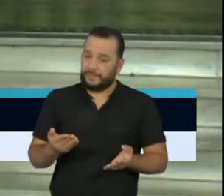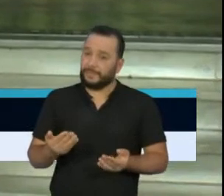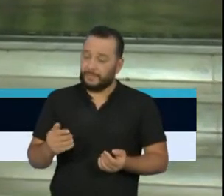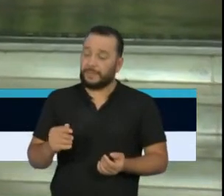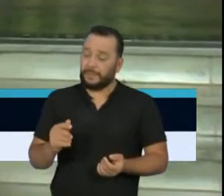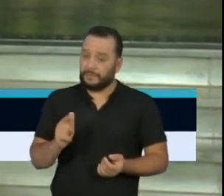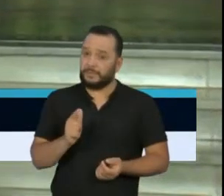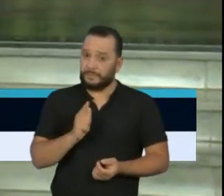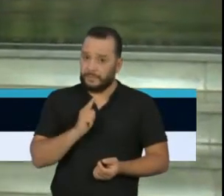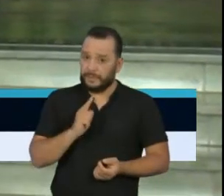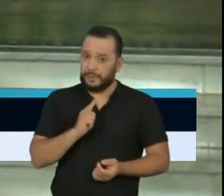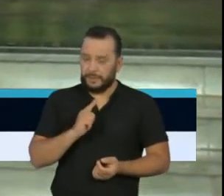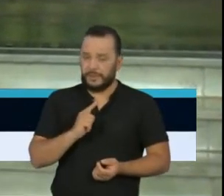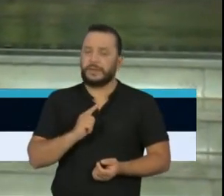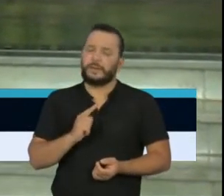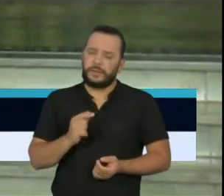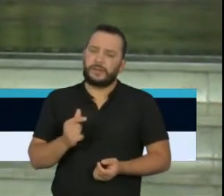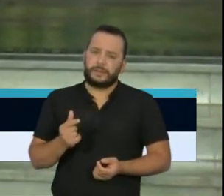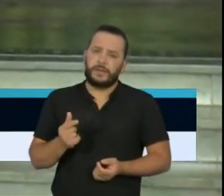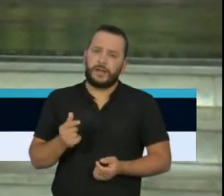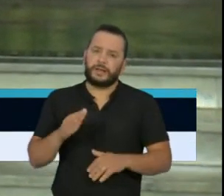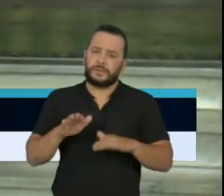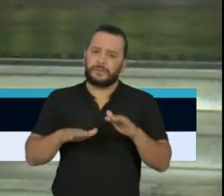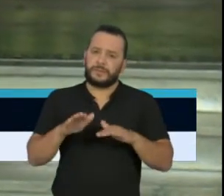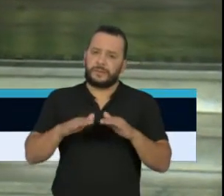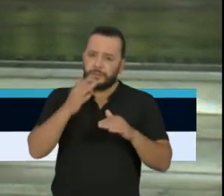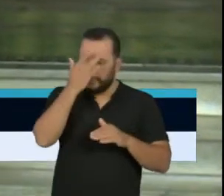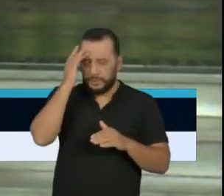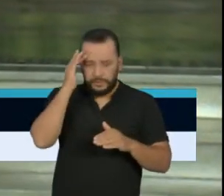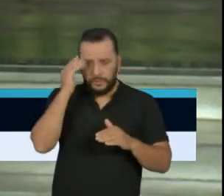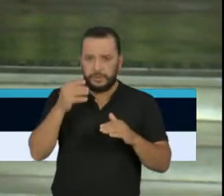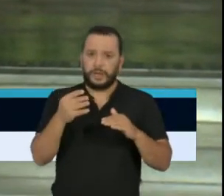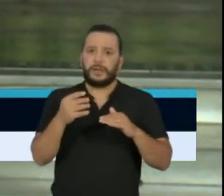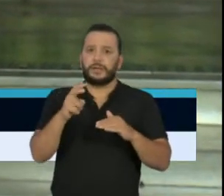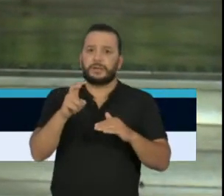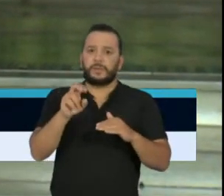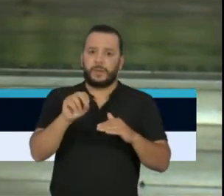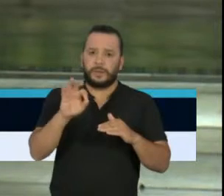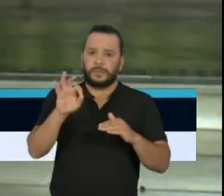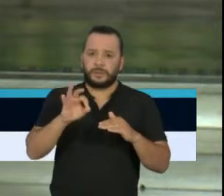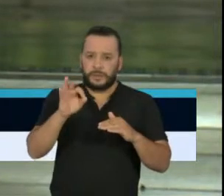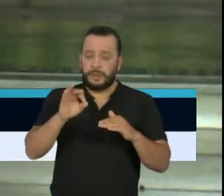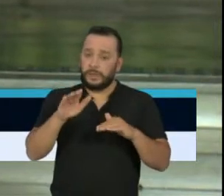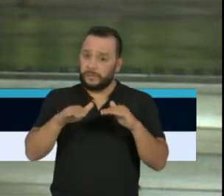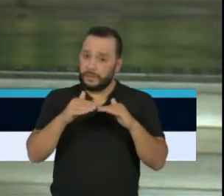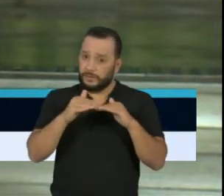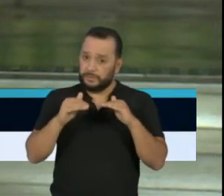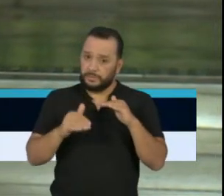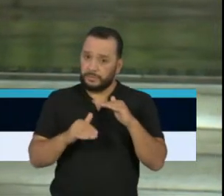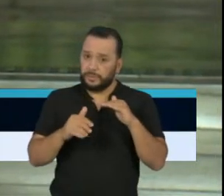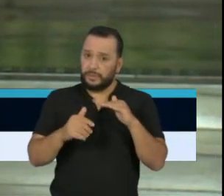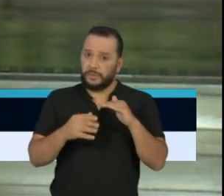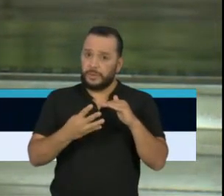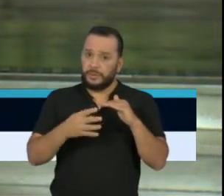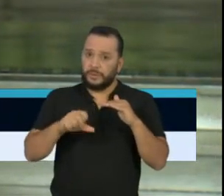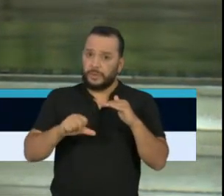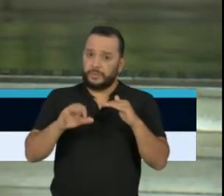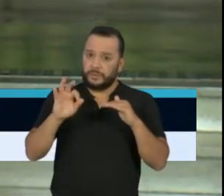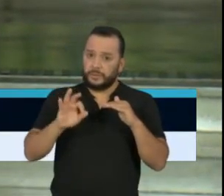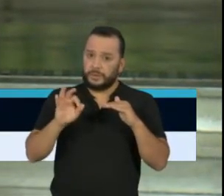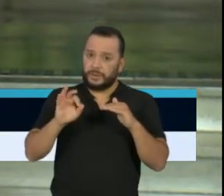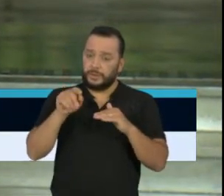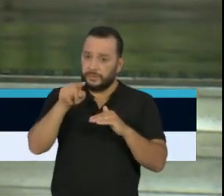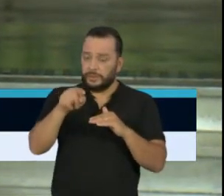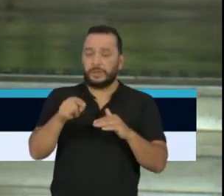estejam com viés de queda, e algumas vezes abaixo dos 50%. E, nesse cenário, o senhor ainda anunciou uma